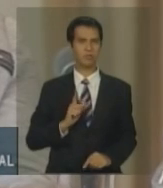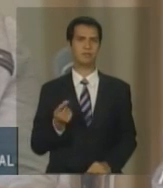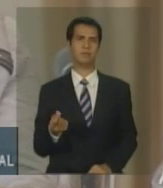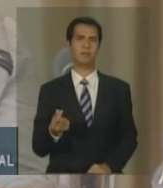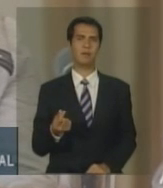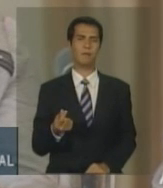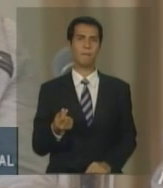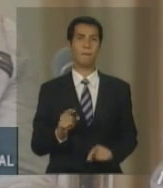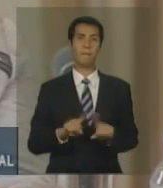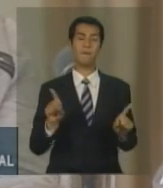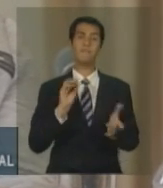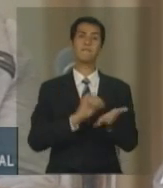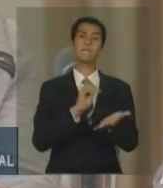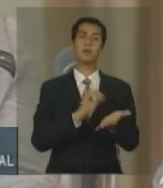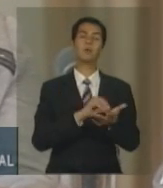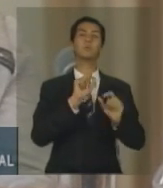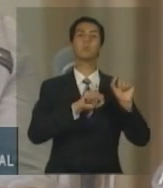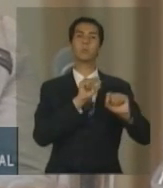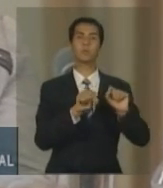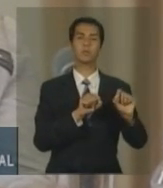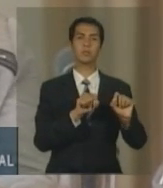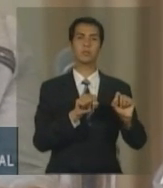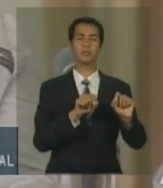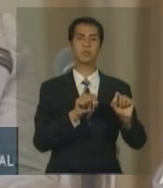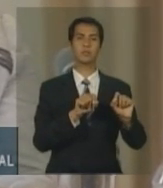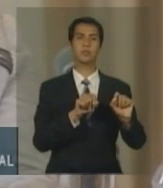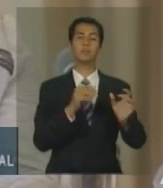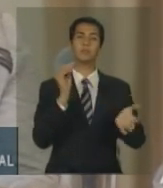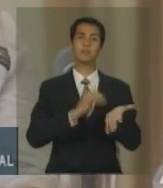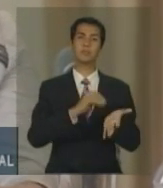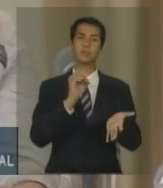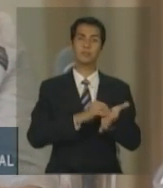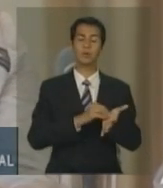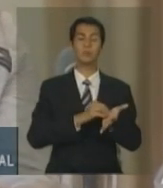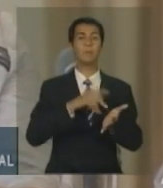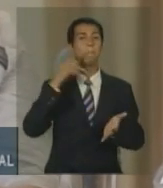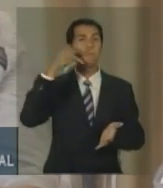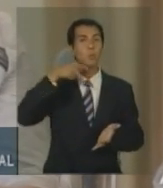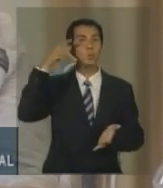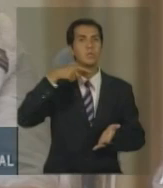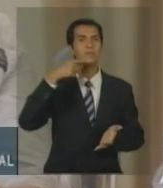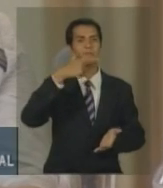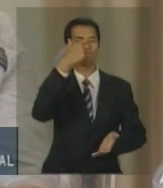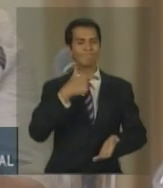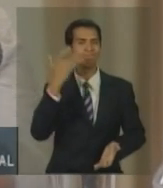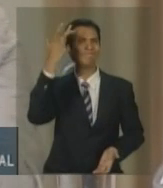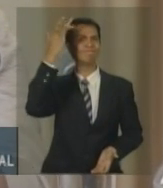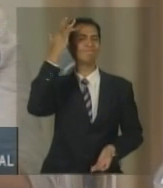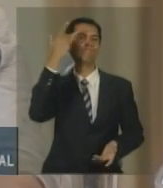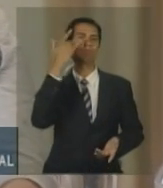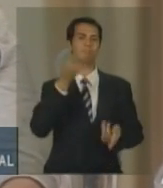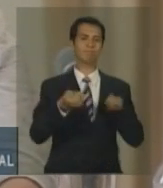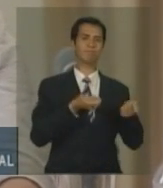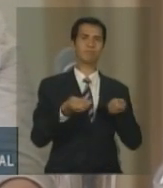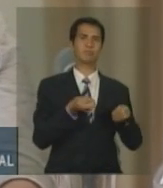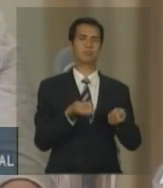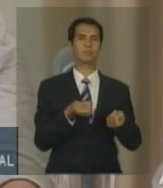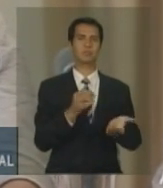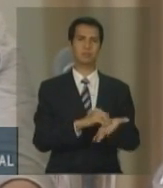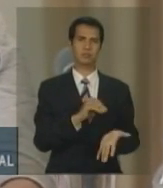questão é falta de recursos políticos, eu chamaria, como eu disse no meu